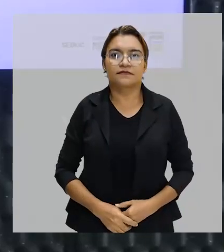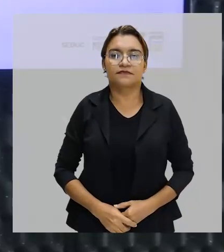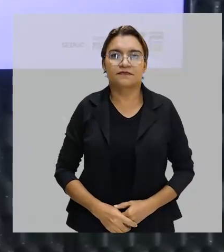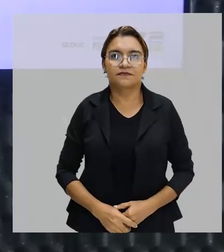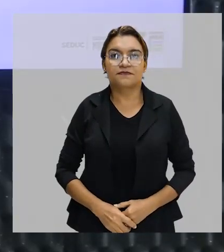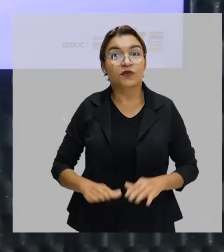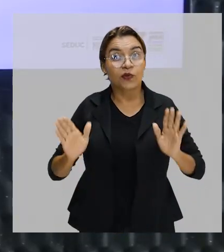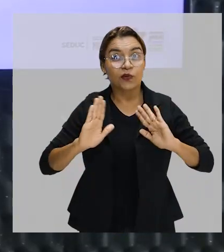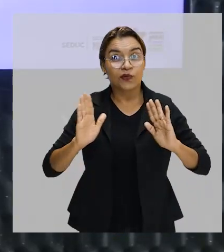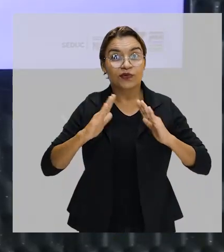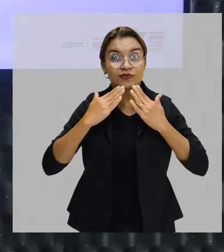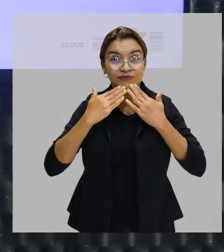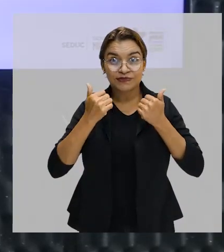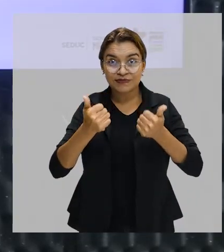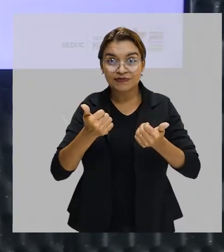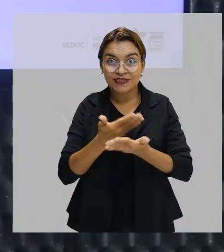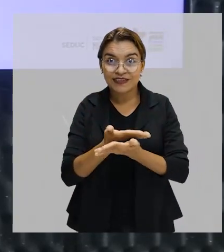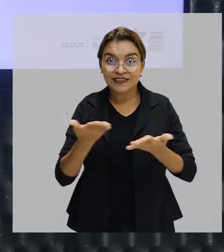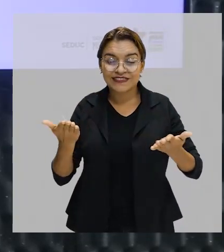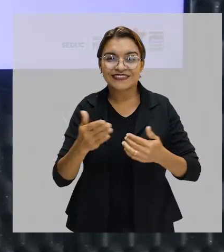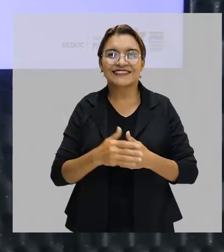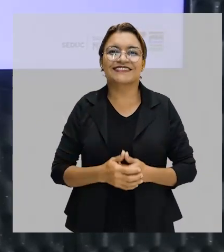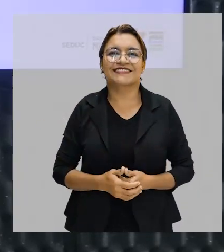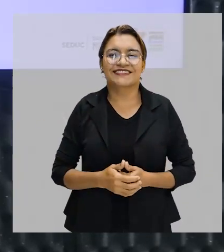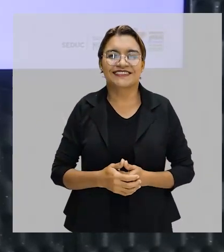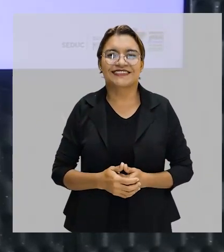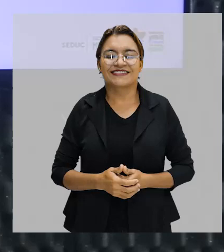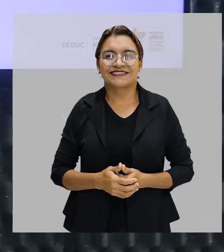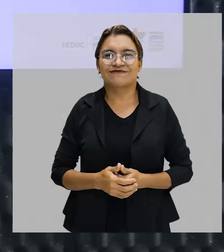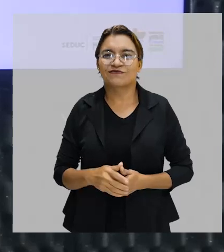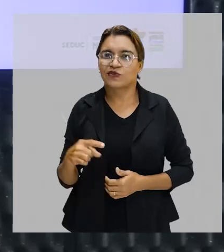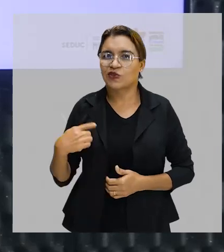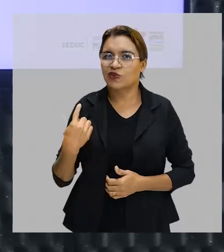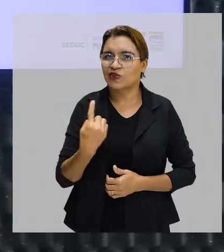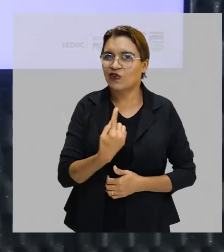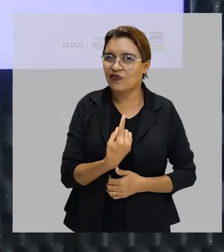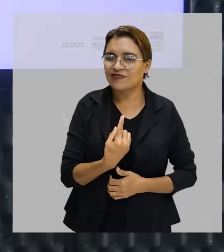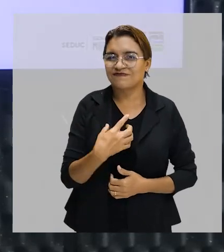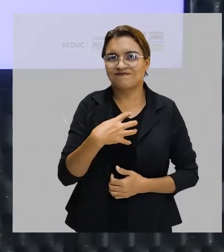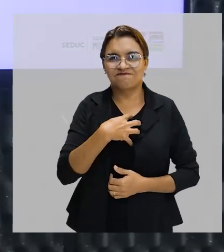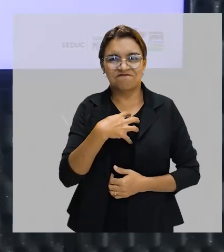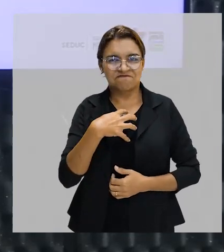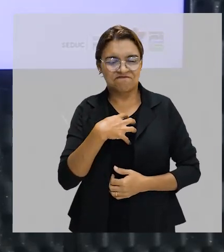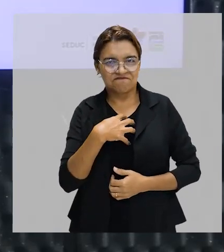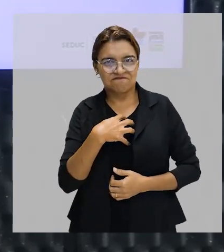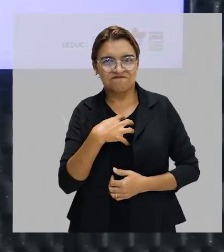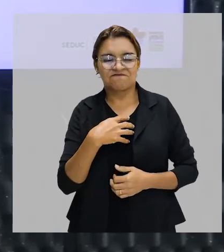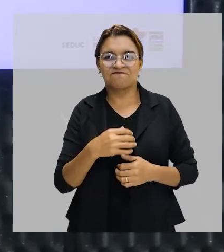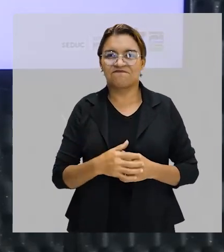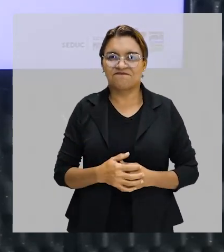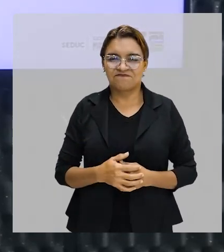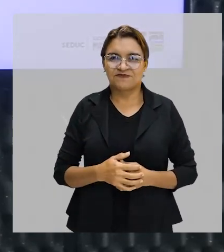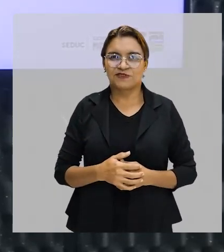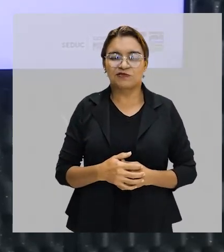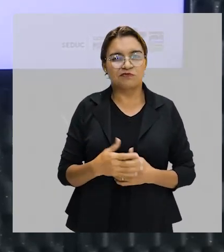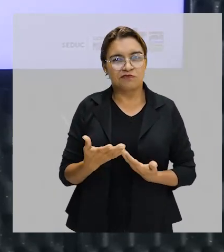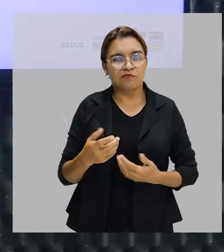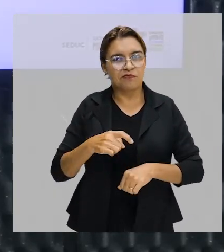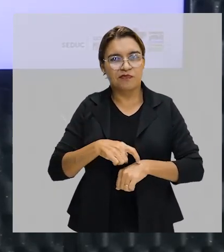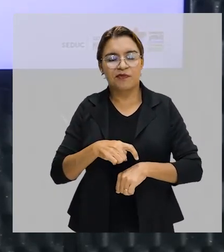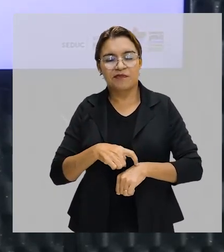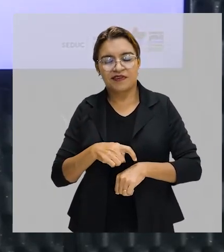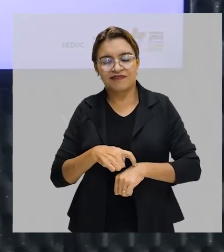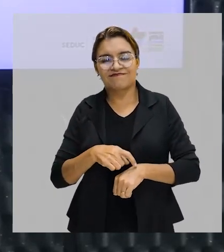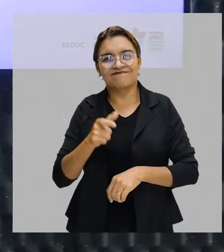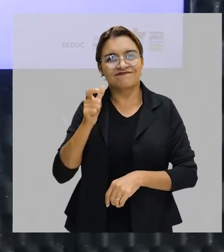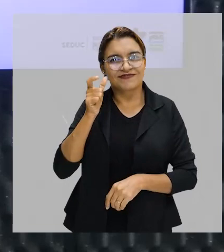Oi, chuchus, tudo bem com vocês? Empolgados com as aulas do pré-modernismo? Um momento muito